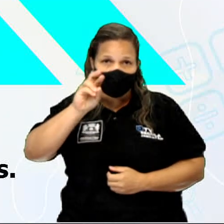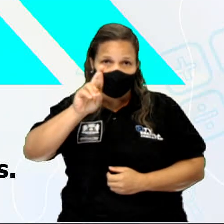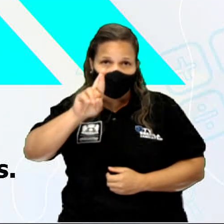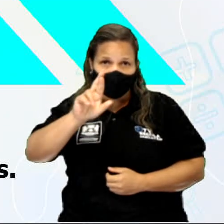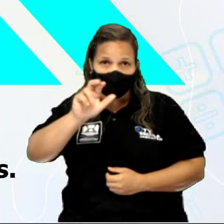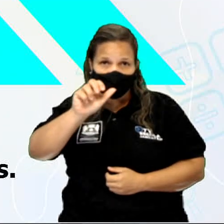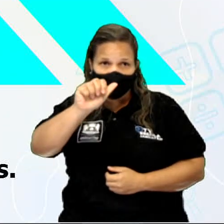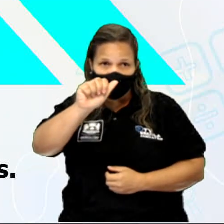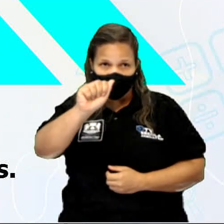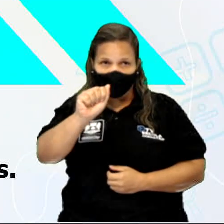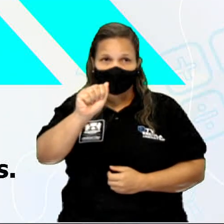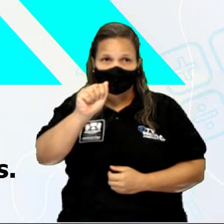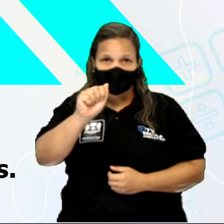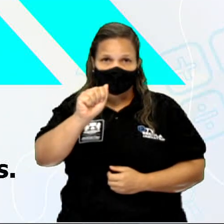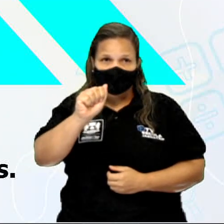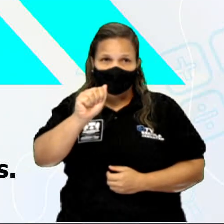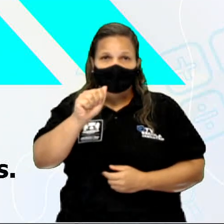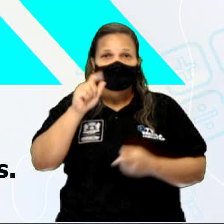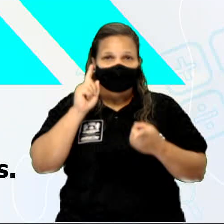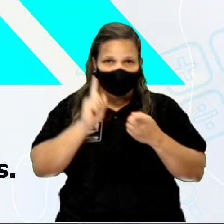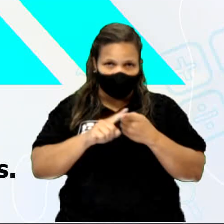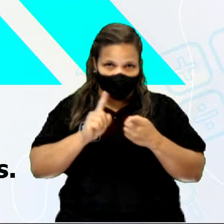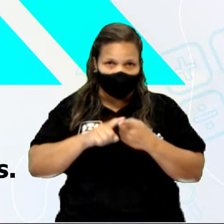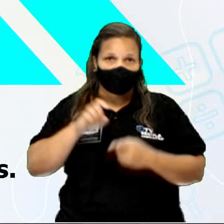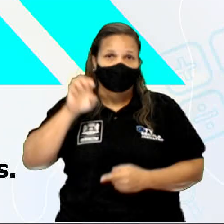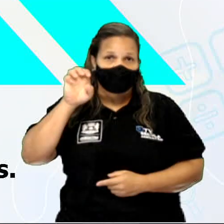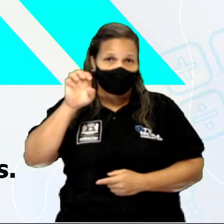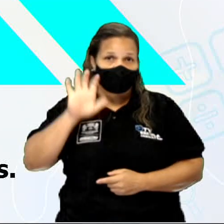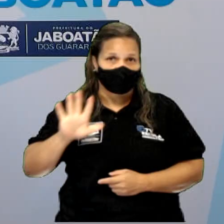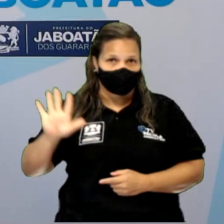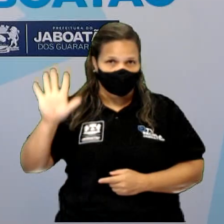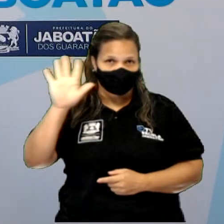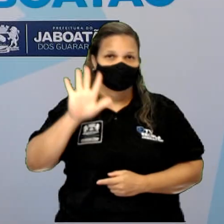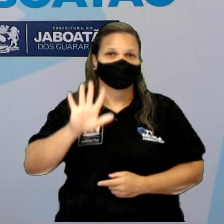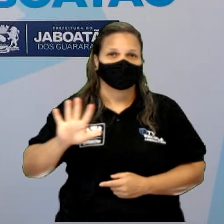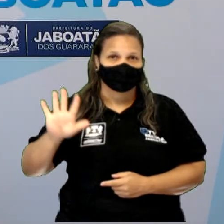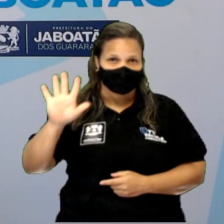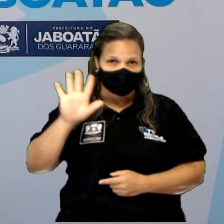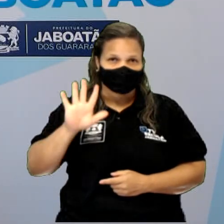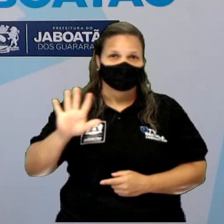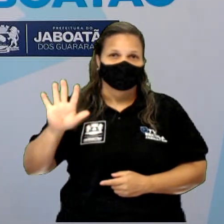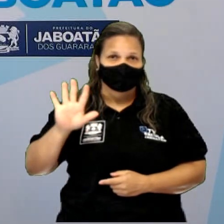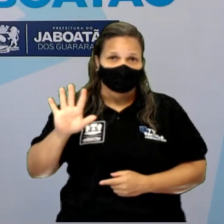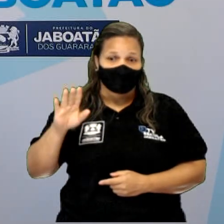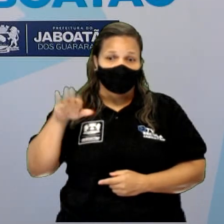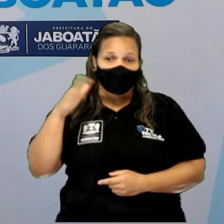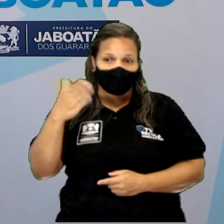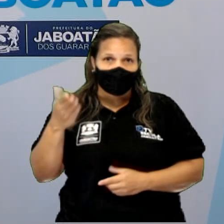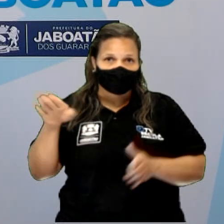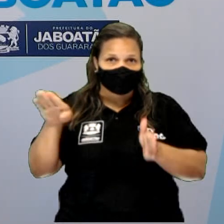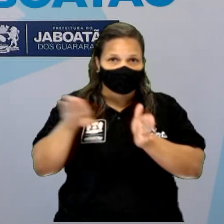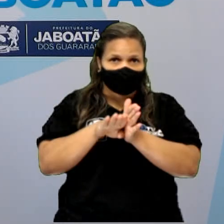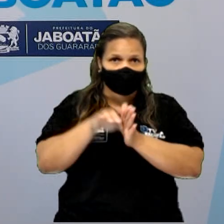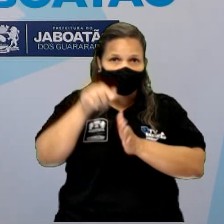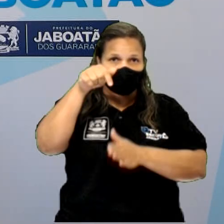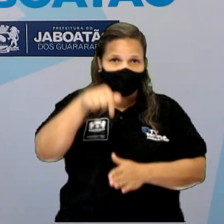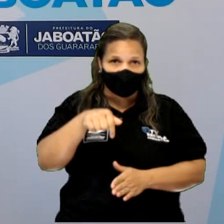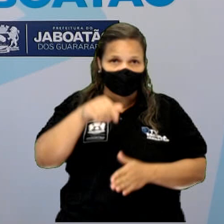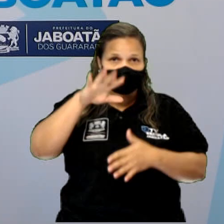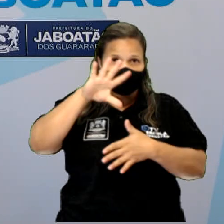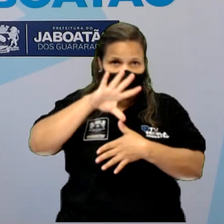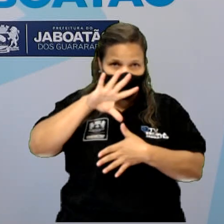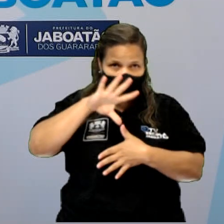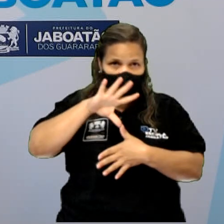espanhóis levaram a melhor foi que eles trouxeram muitas doenças. Gente, presta atenção aqui. Um simples resfriado, para quem nunca teve uma